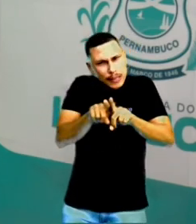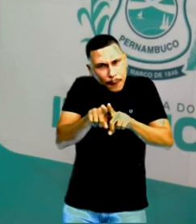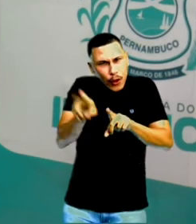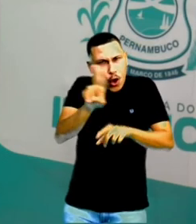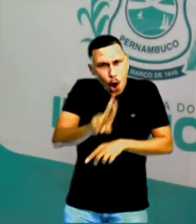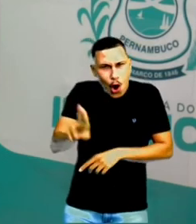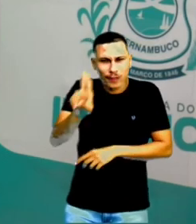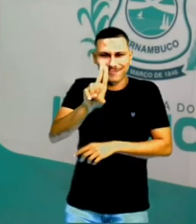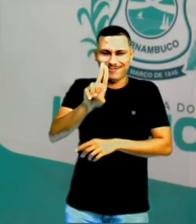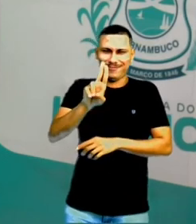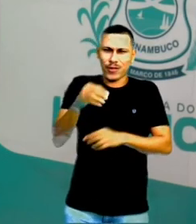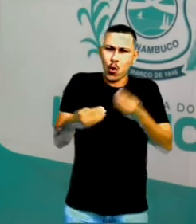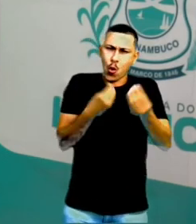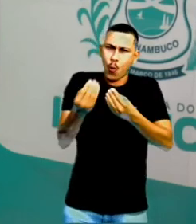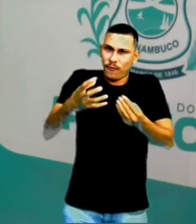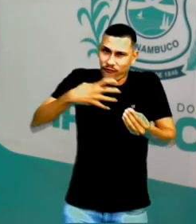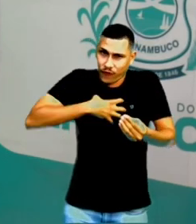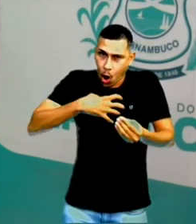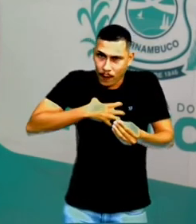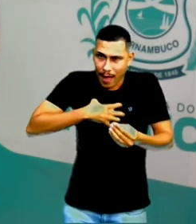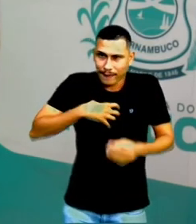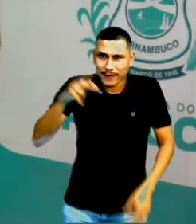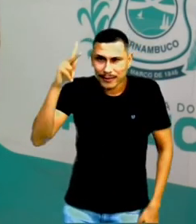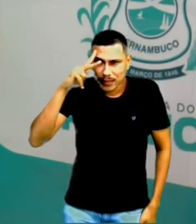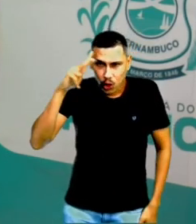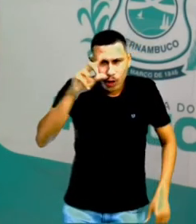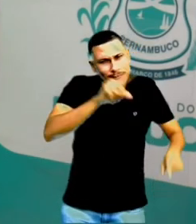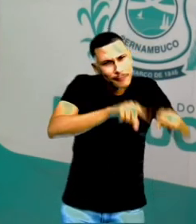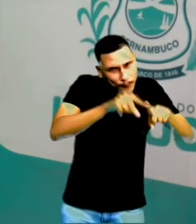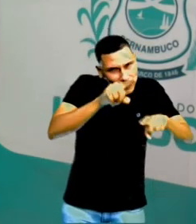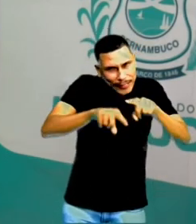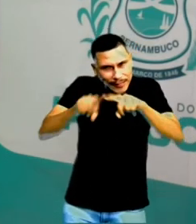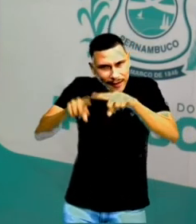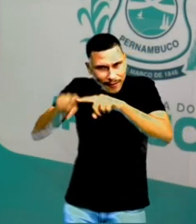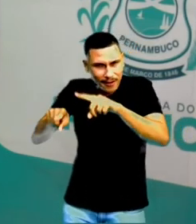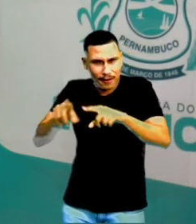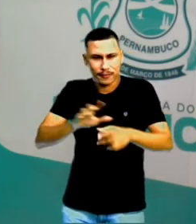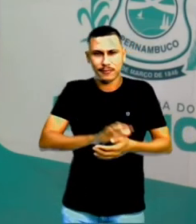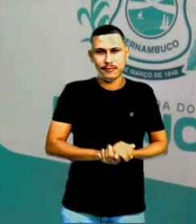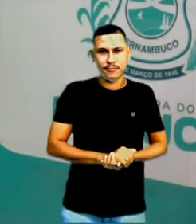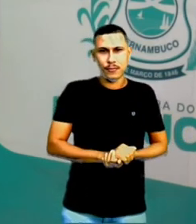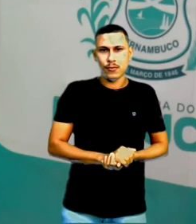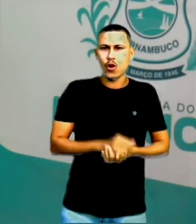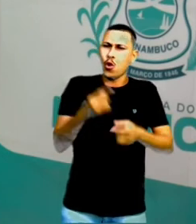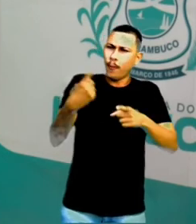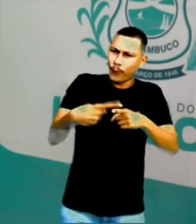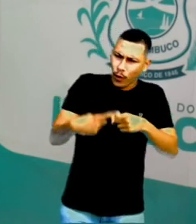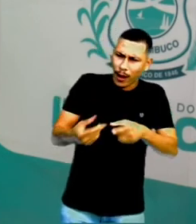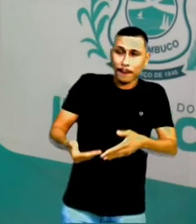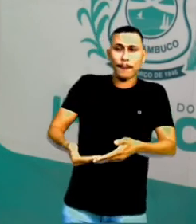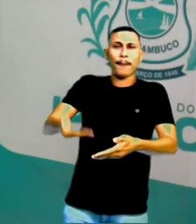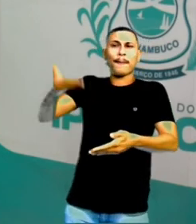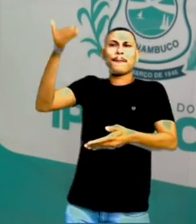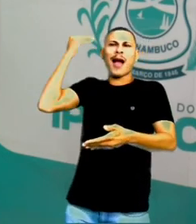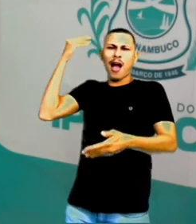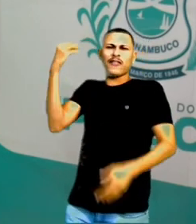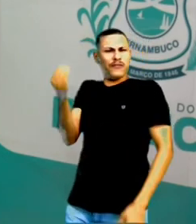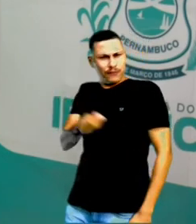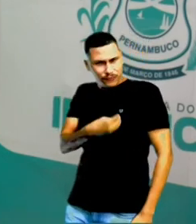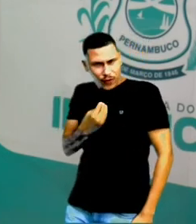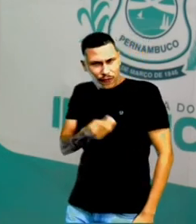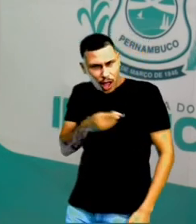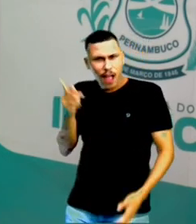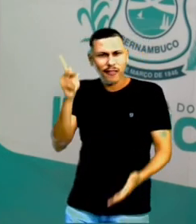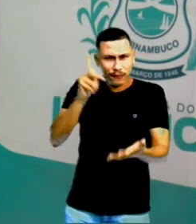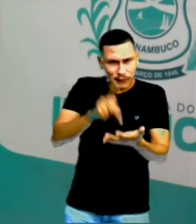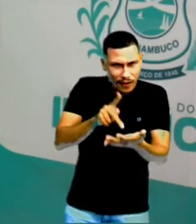como fontes históricas materiais, porque eles existiram. Tem a prova,